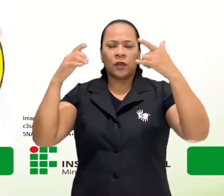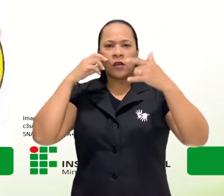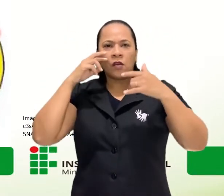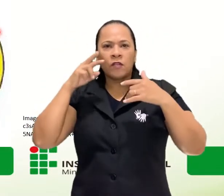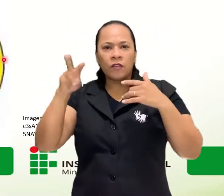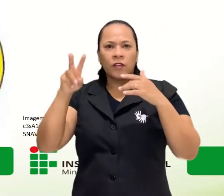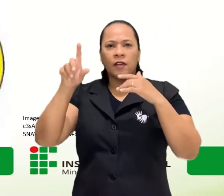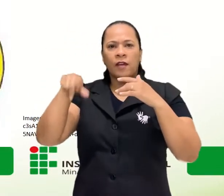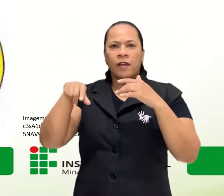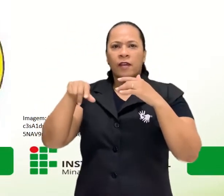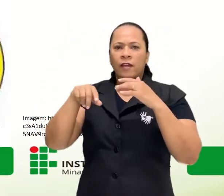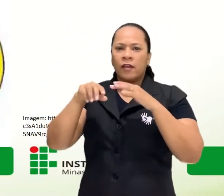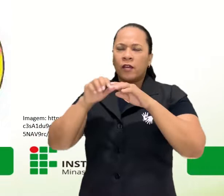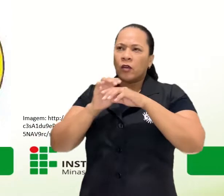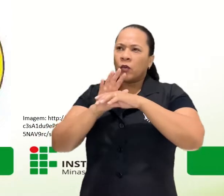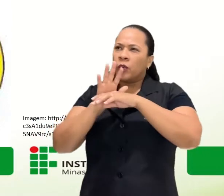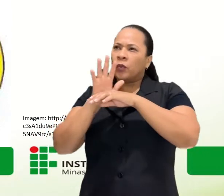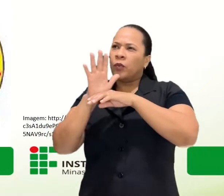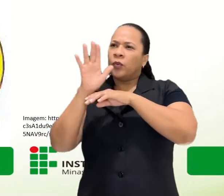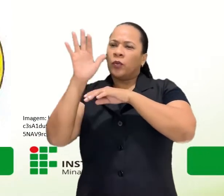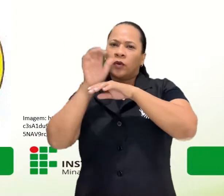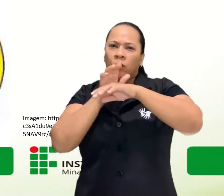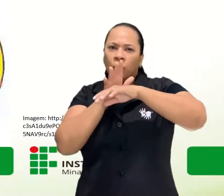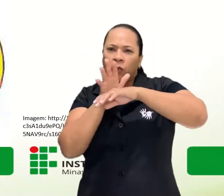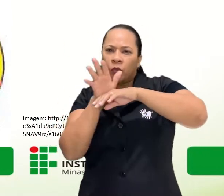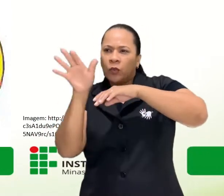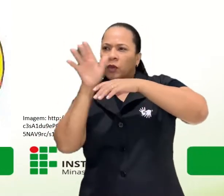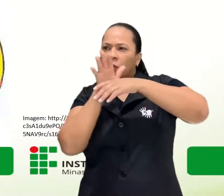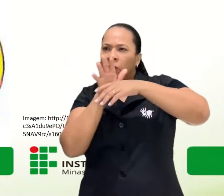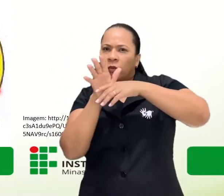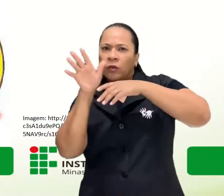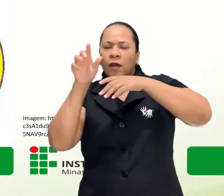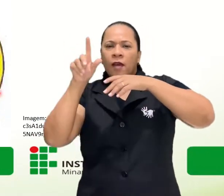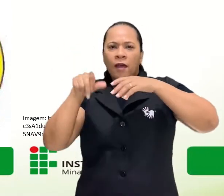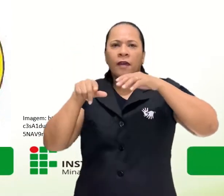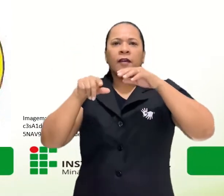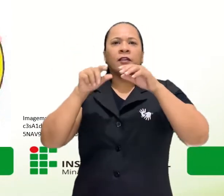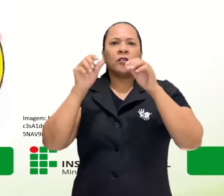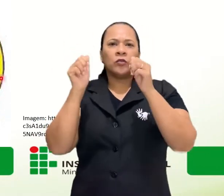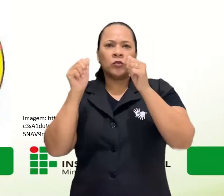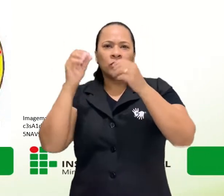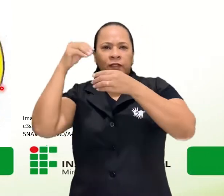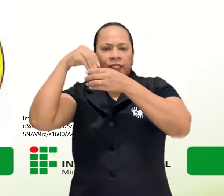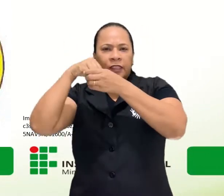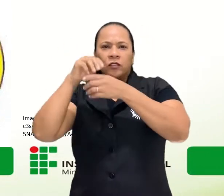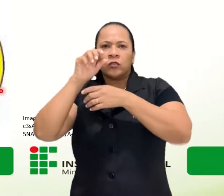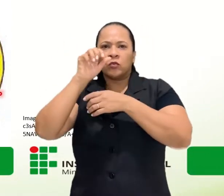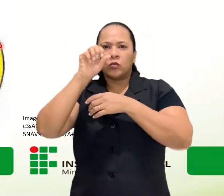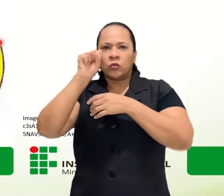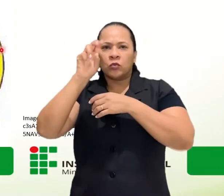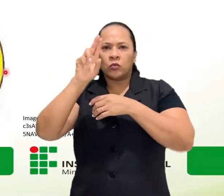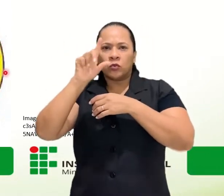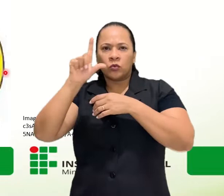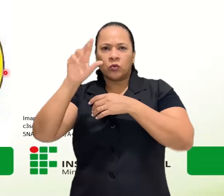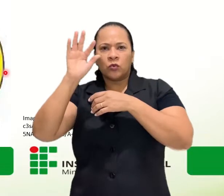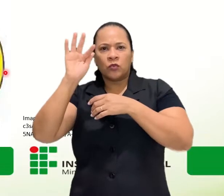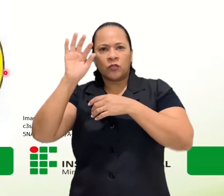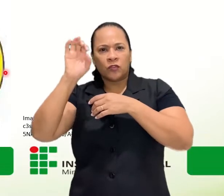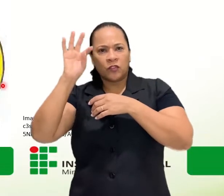eram observados na extremidade da ampola devido à aplicação de sulfeto de